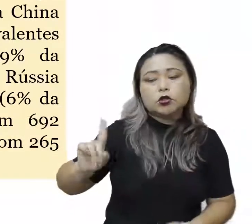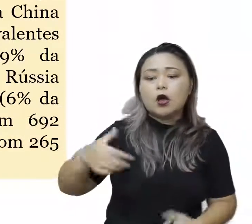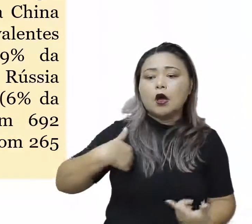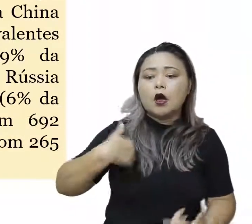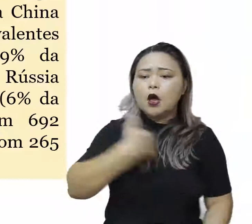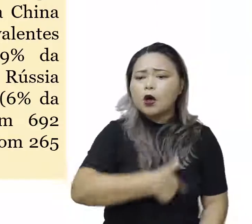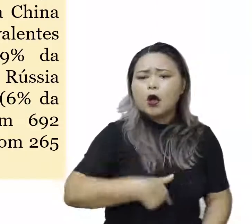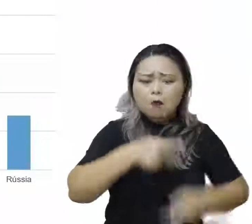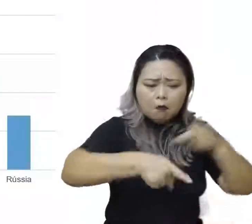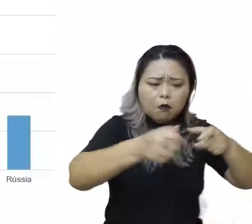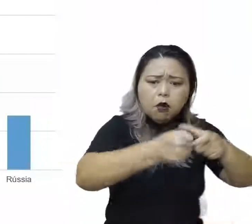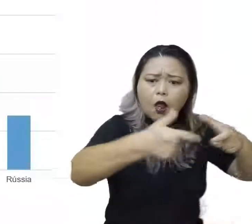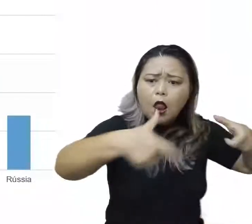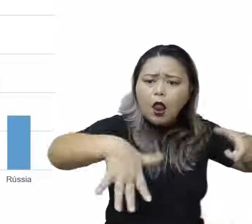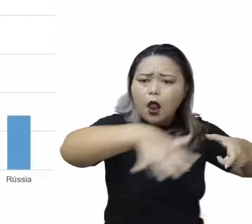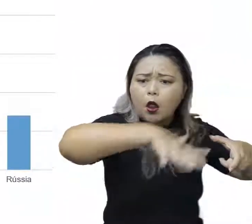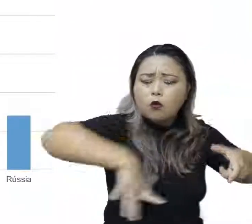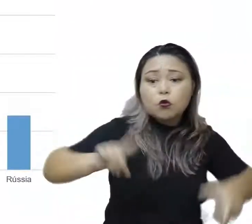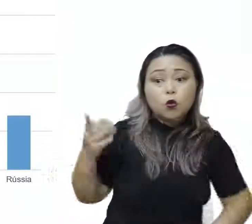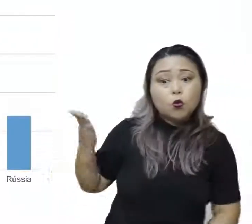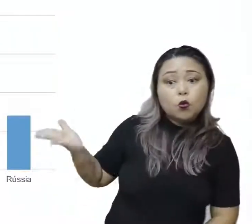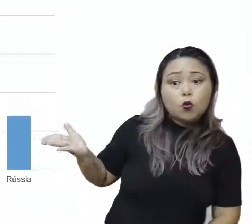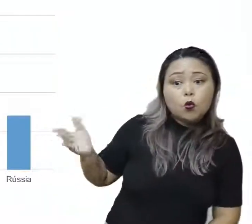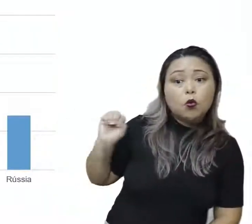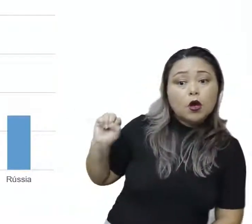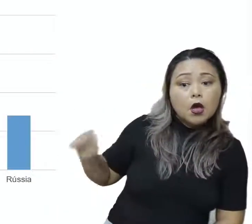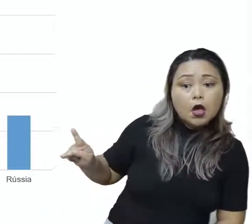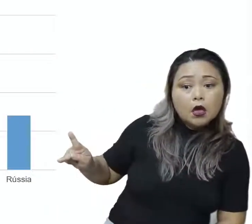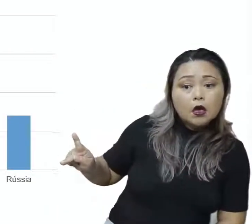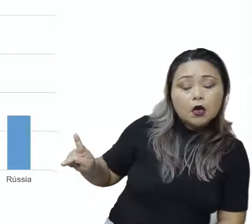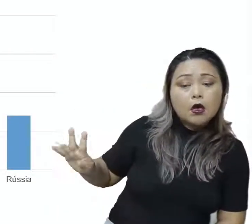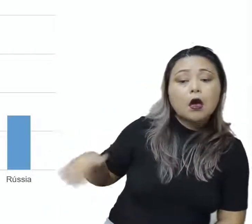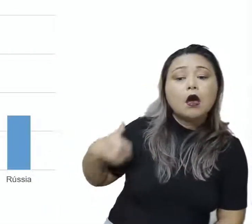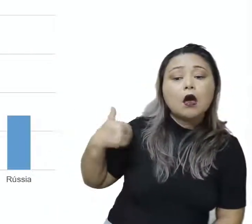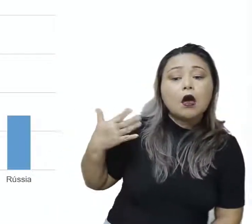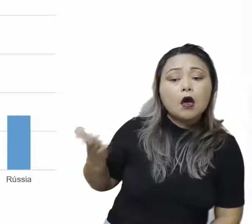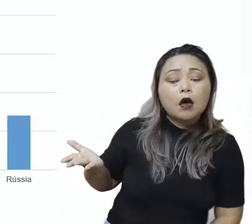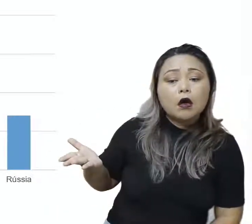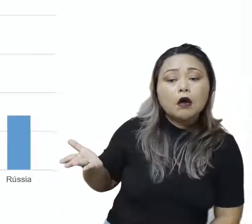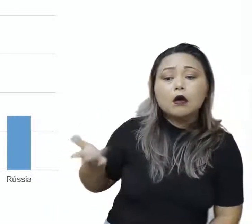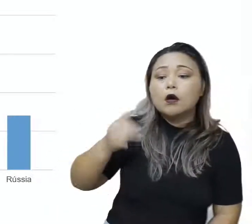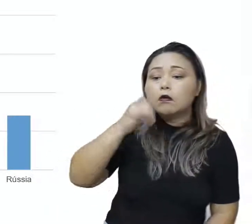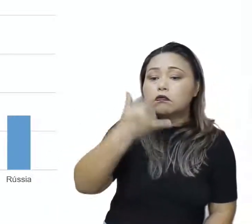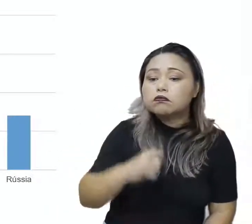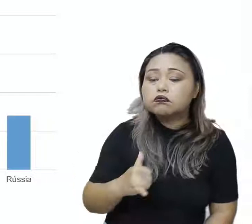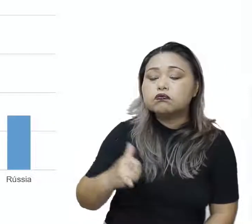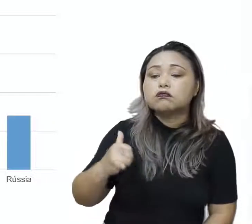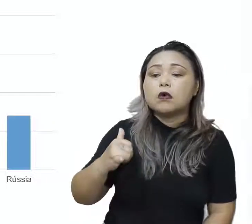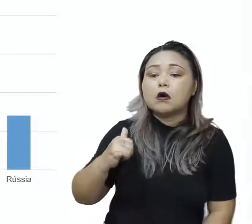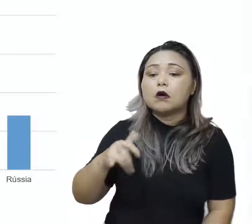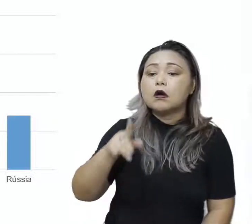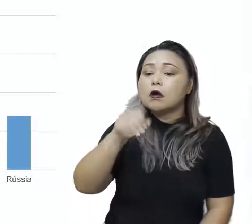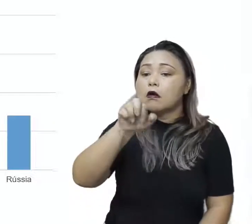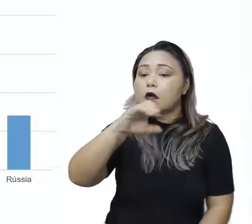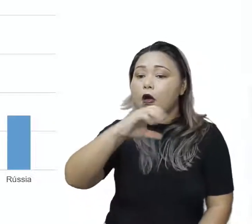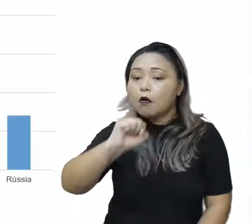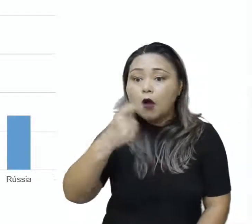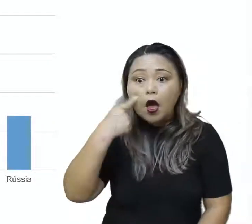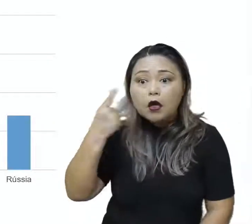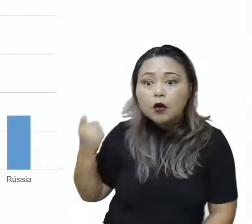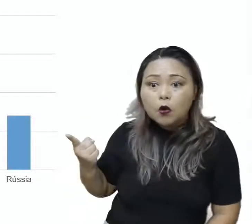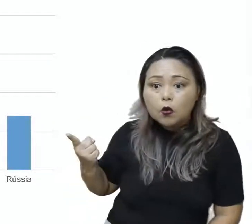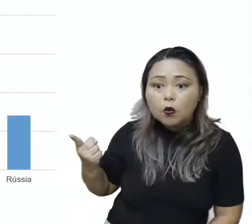olha a população da China, sim, ok? Demanda energética mundial dos BRICS, está aí,